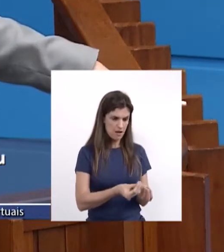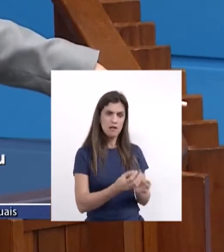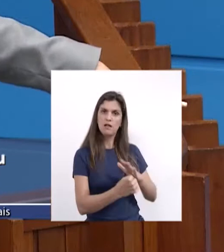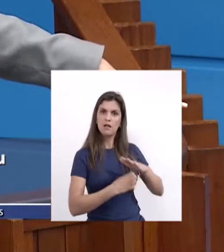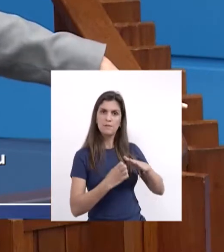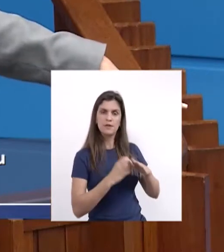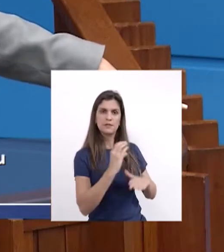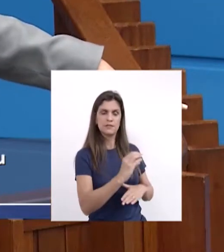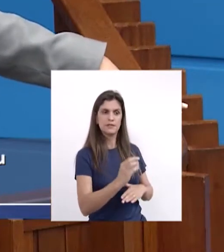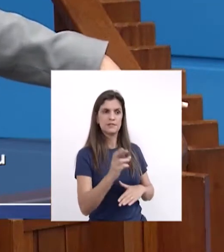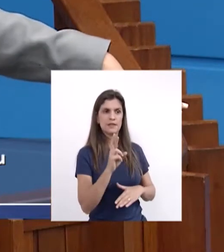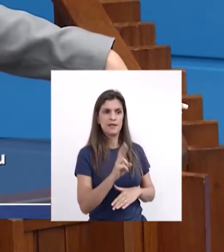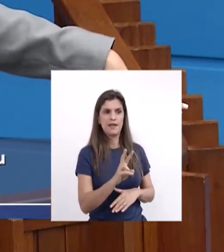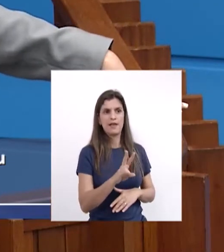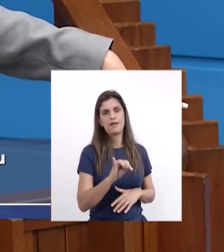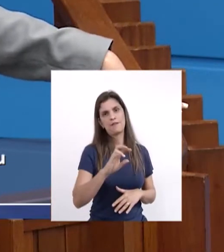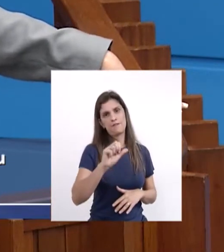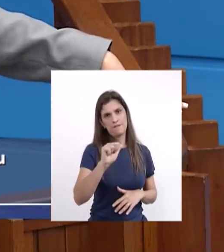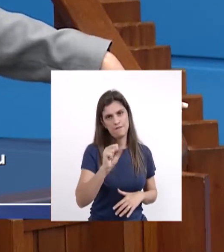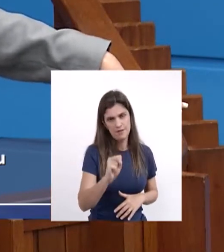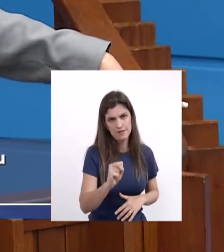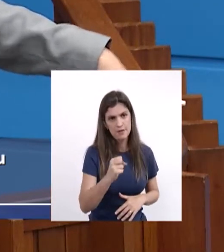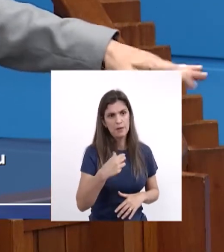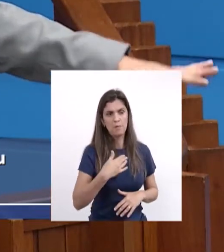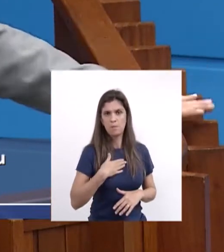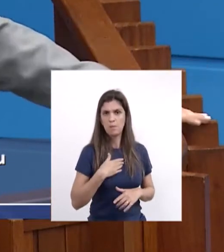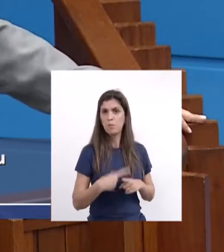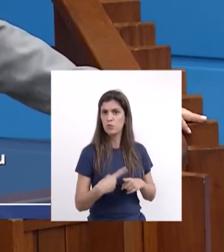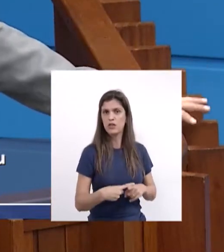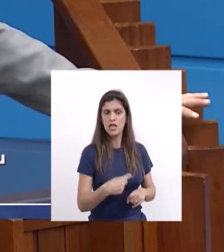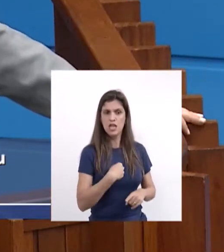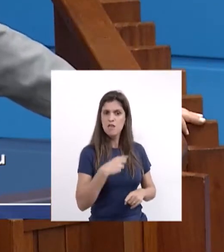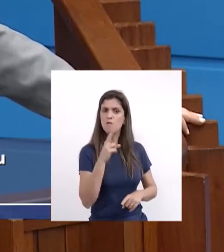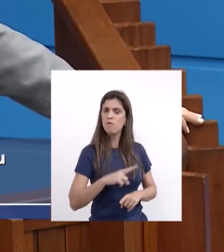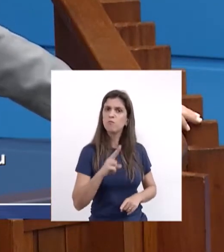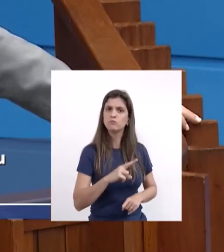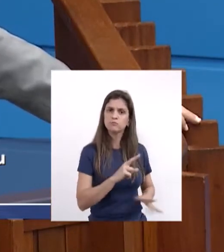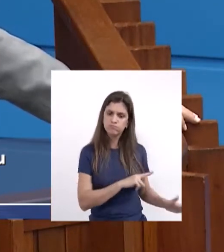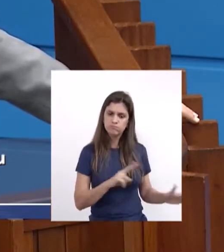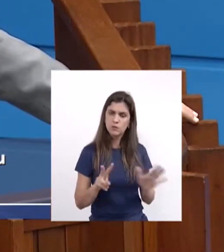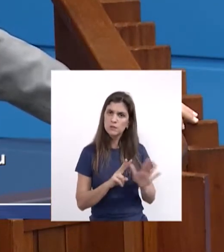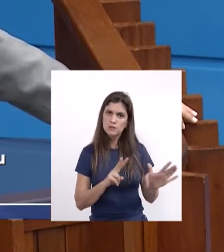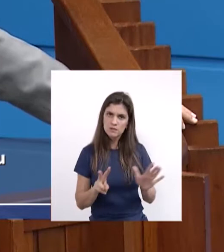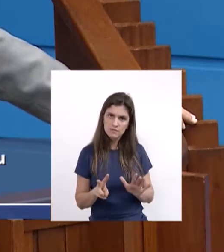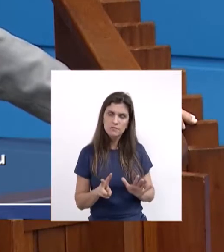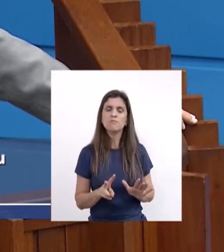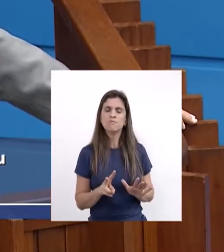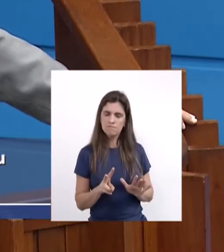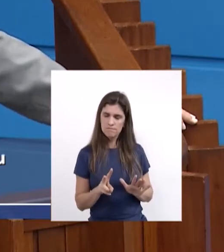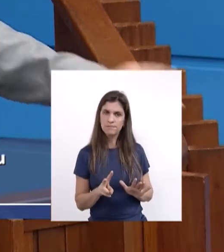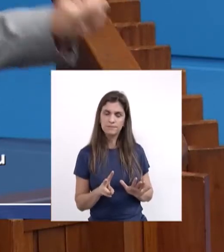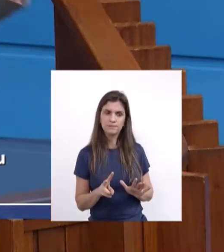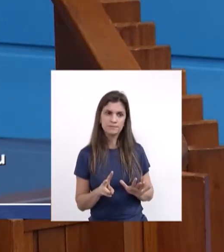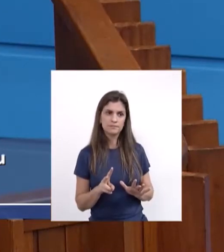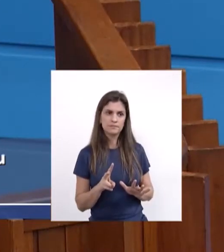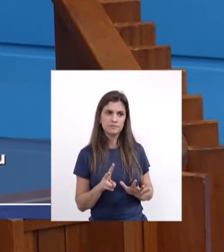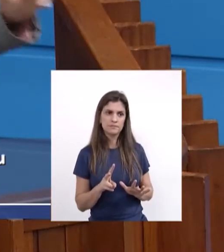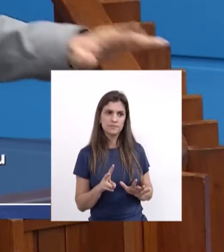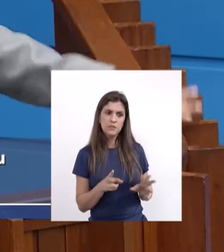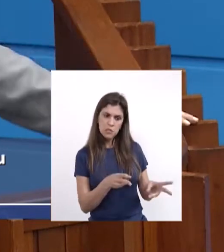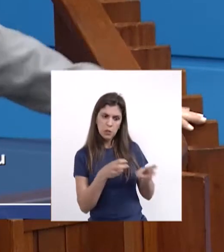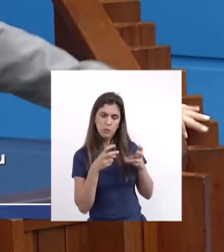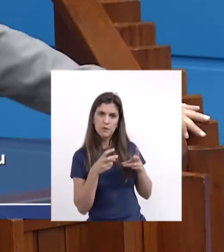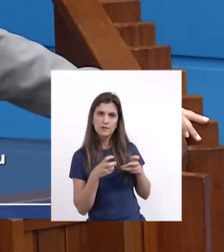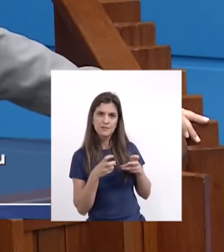essa rodovia semanalmente. E a impressão que tem, deputado capitão Contar, é que o número